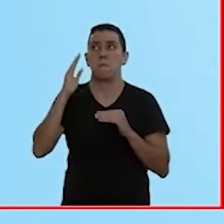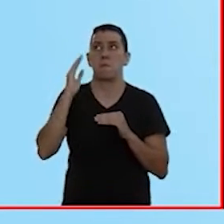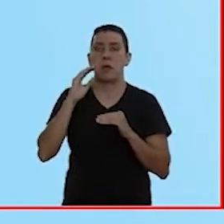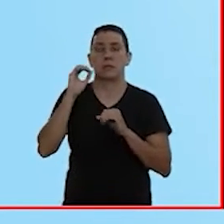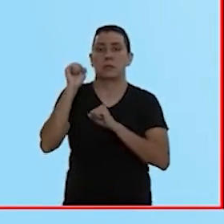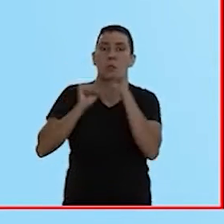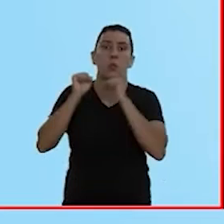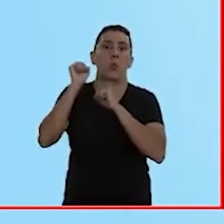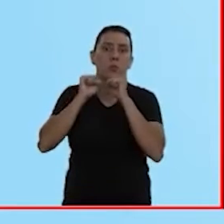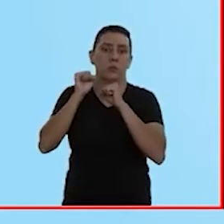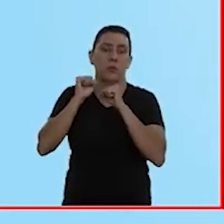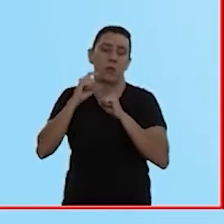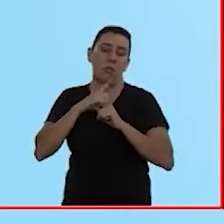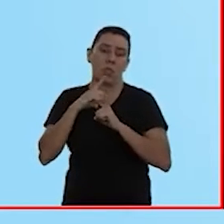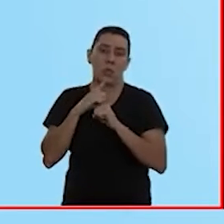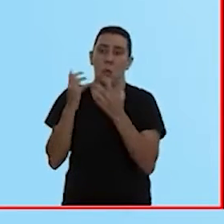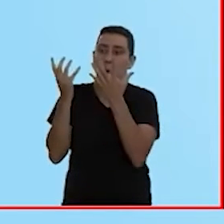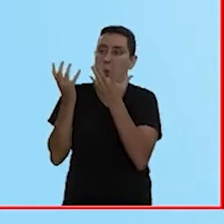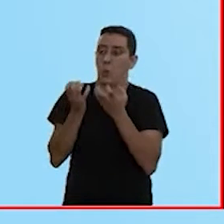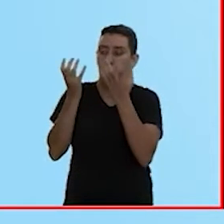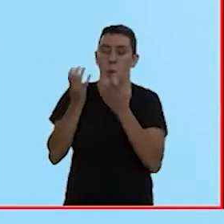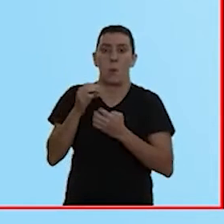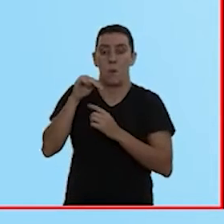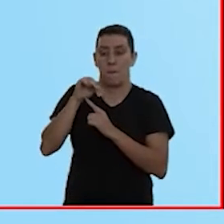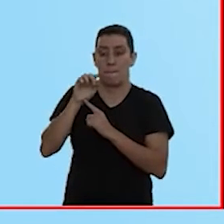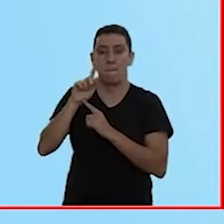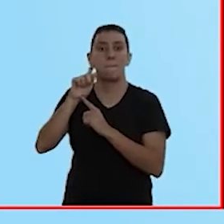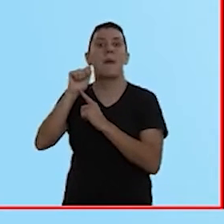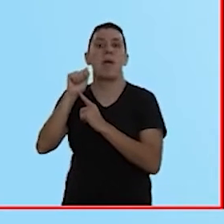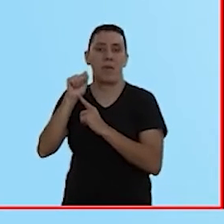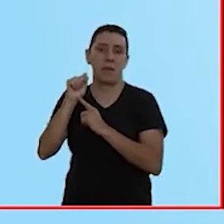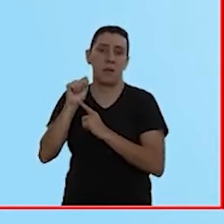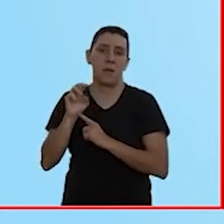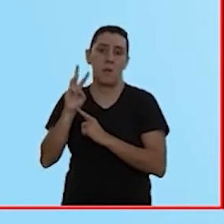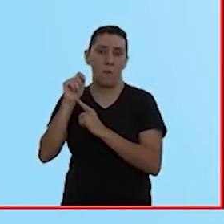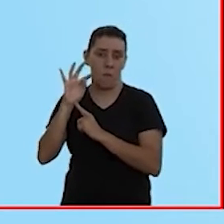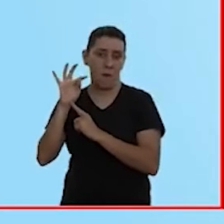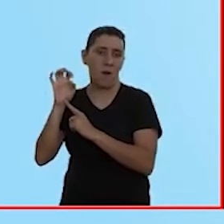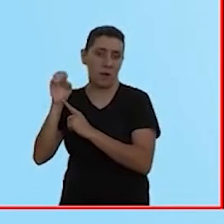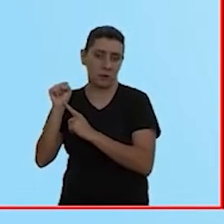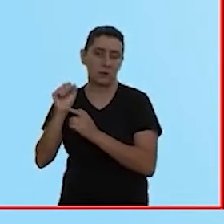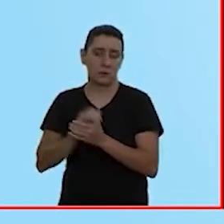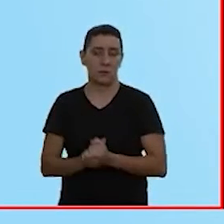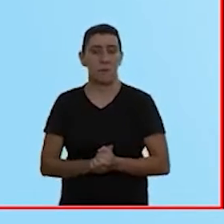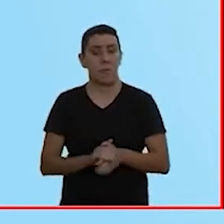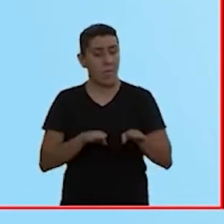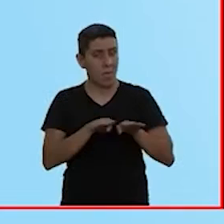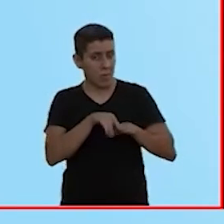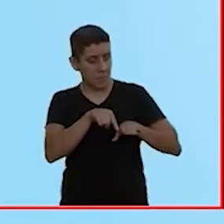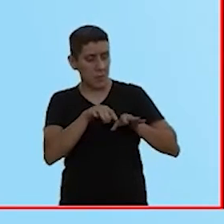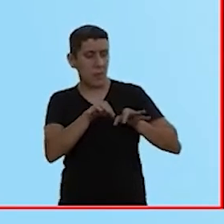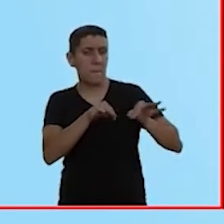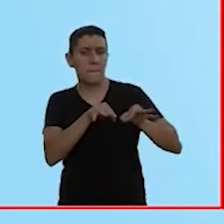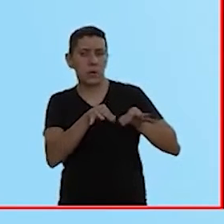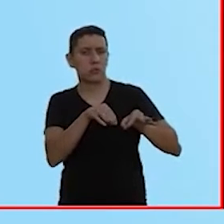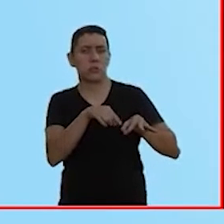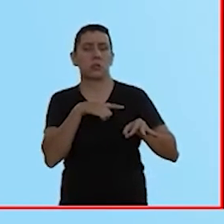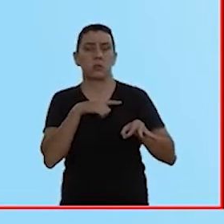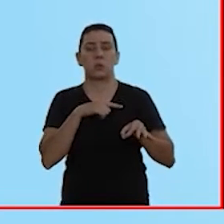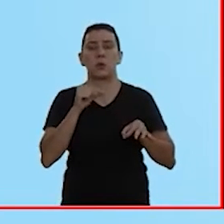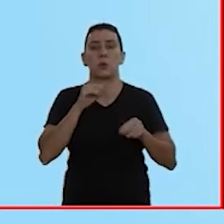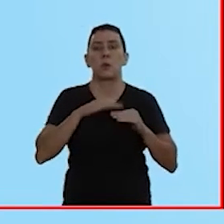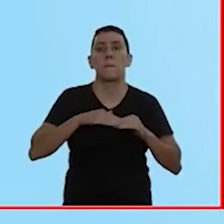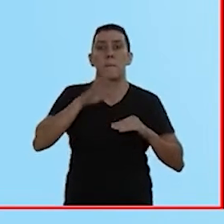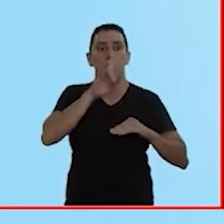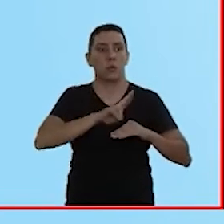industrial e basicamente aqui nesse cenário a gente está falando de plantas para alto consumo de energia elétrica